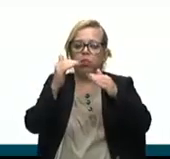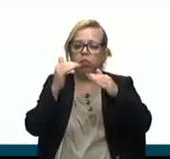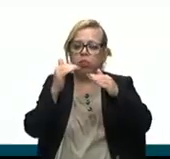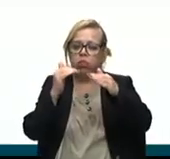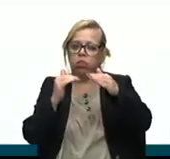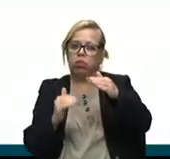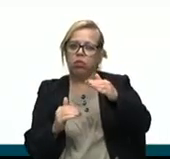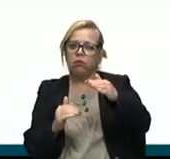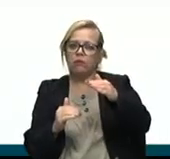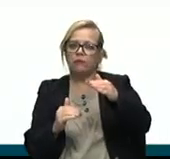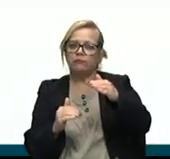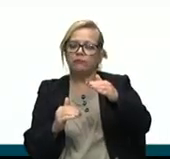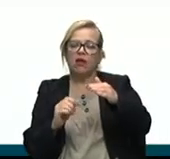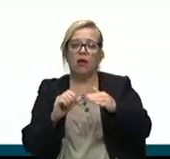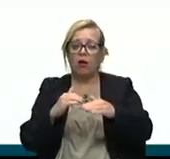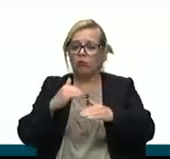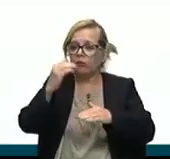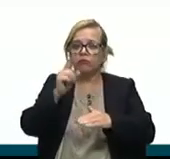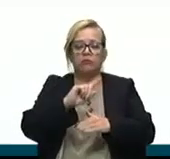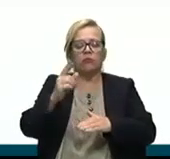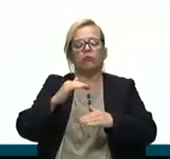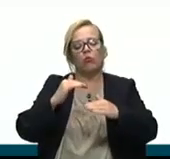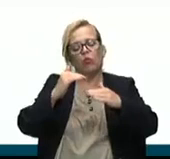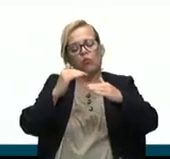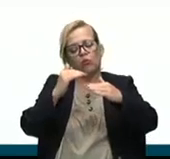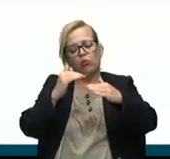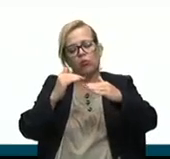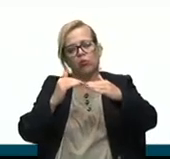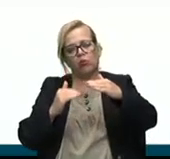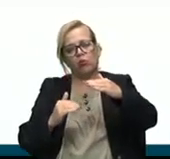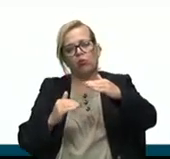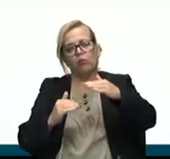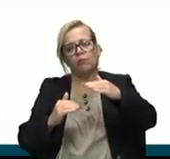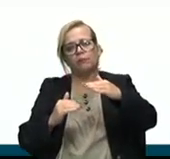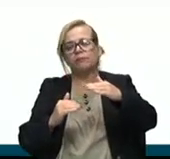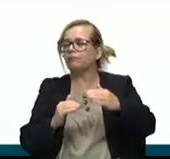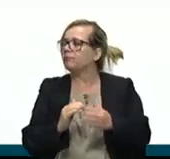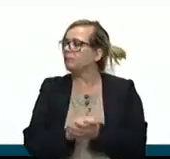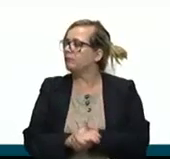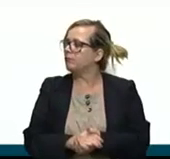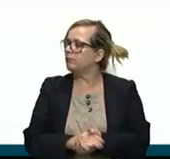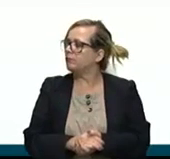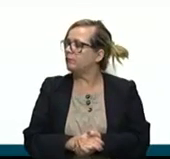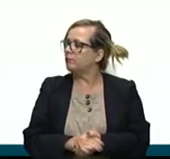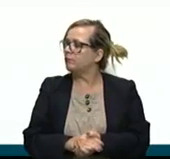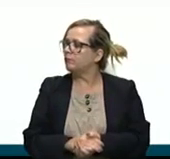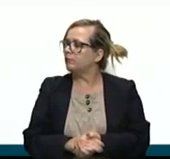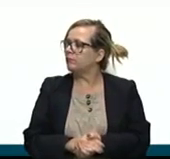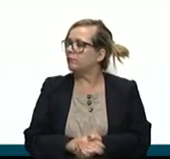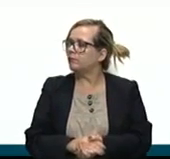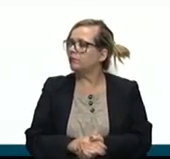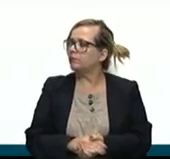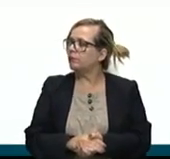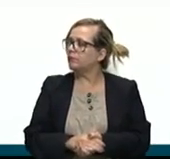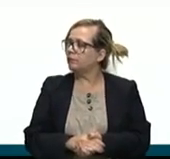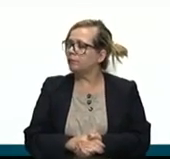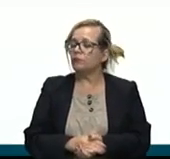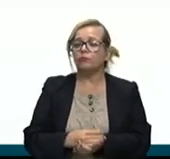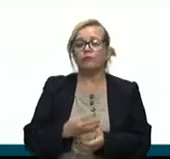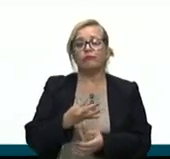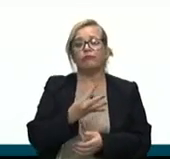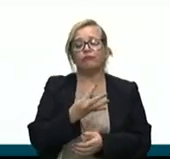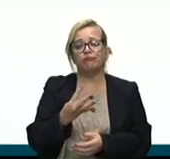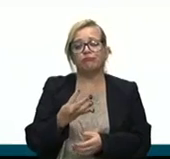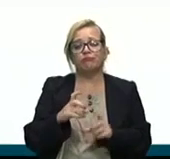decrescente. Ela está decrescendo, né, da esquerda para a direita. Então, no quarto caso, nós temos uma correlação